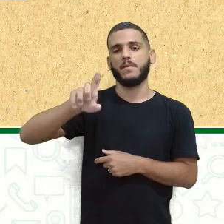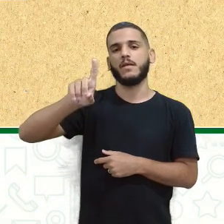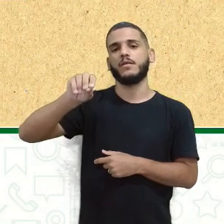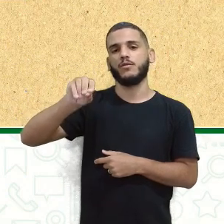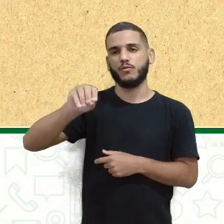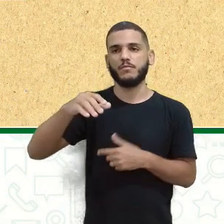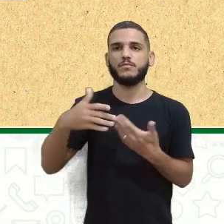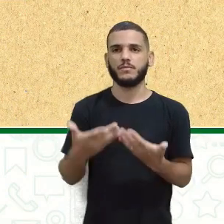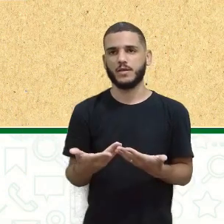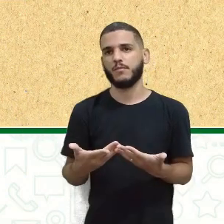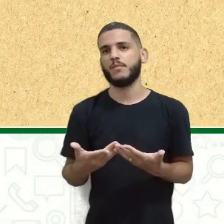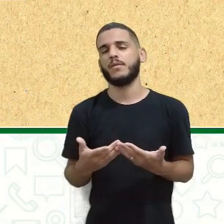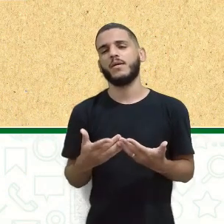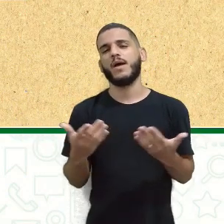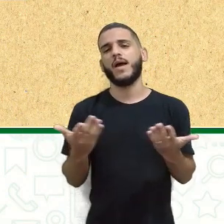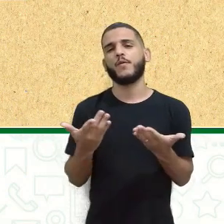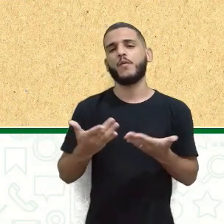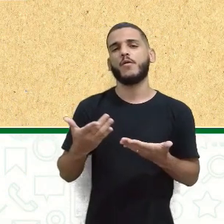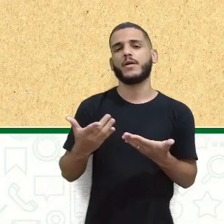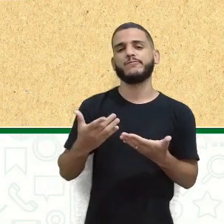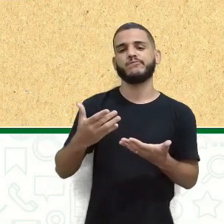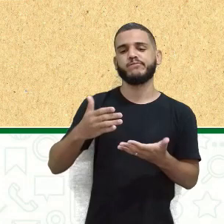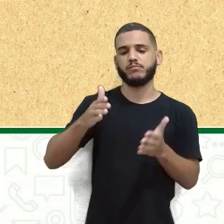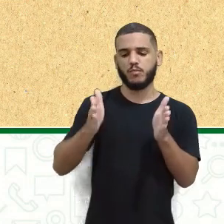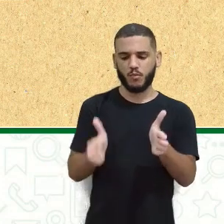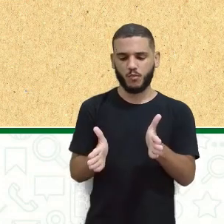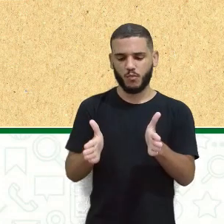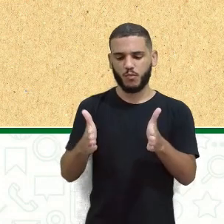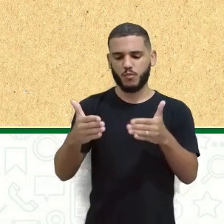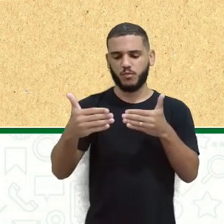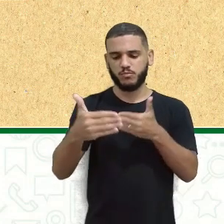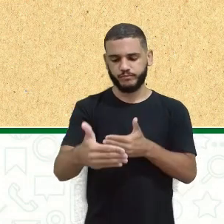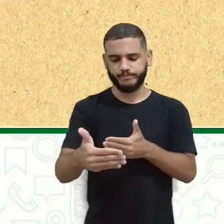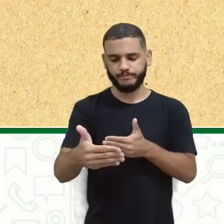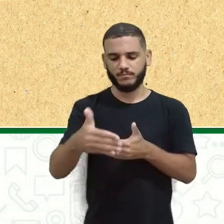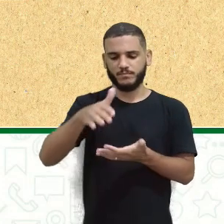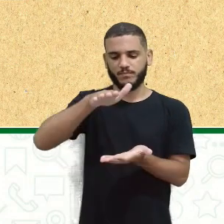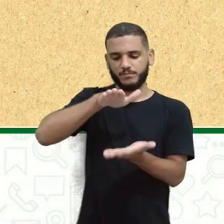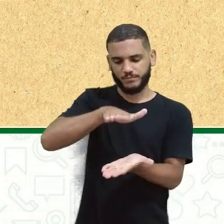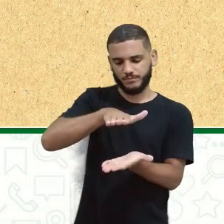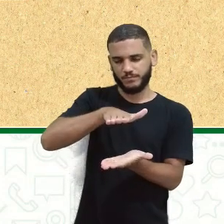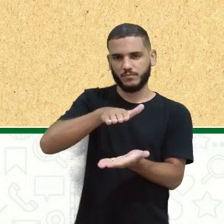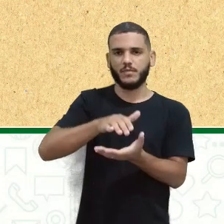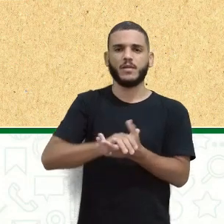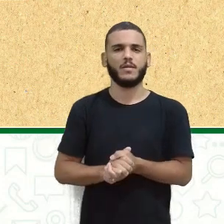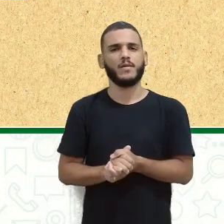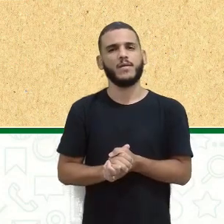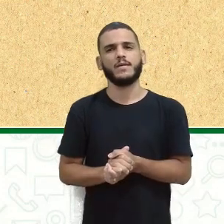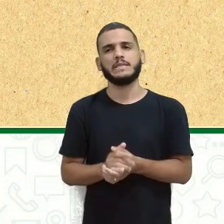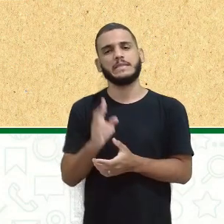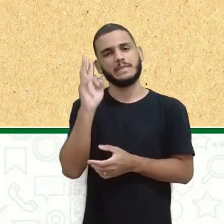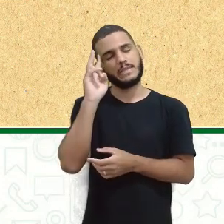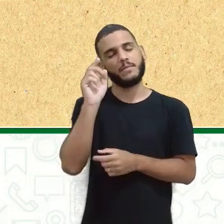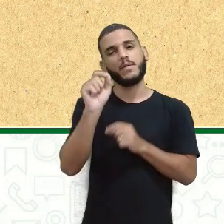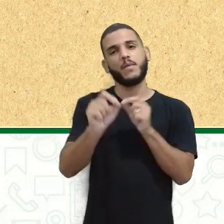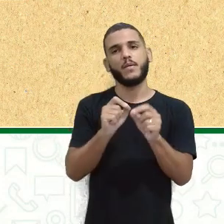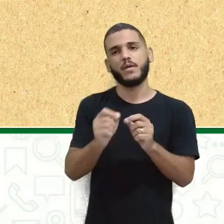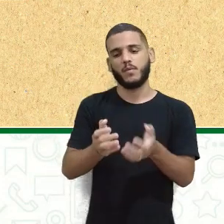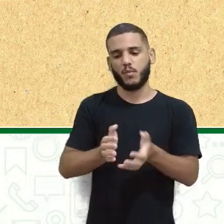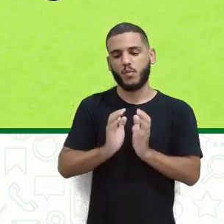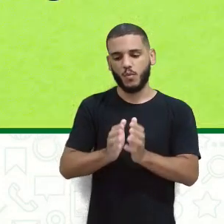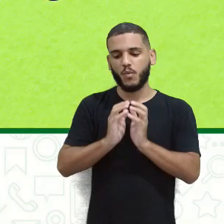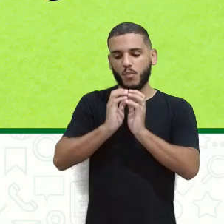E o cubo? Olha só, o cubo lembra muito esse dadozinho que a gente chama, né? Para a gente